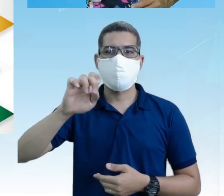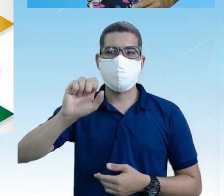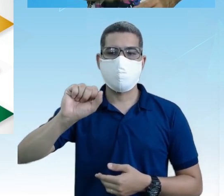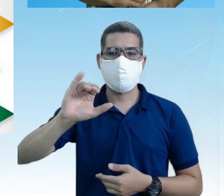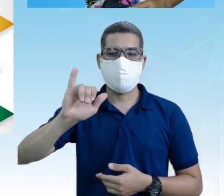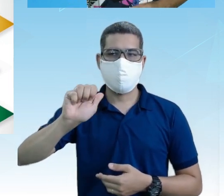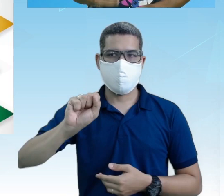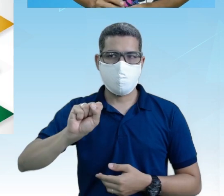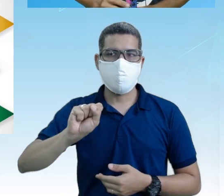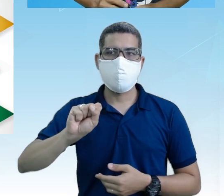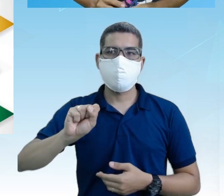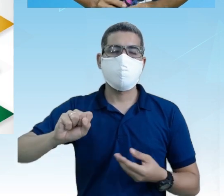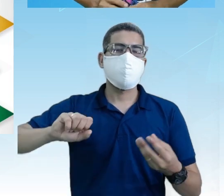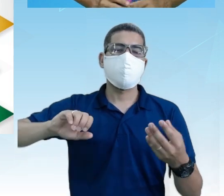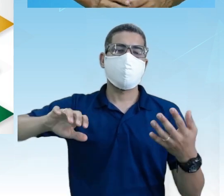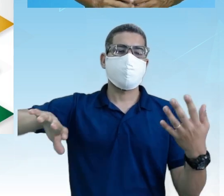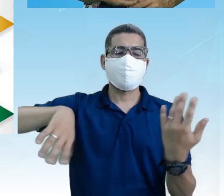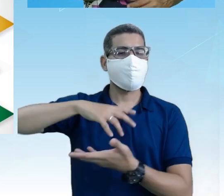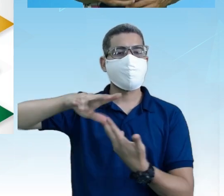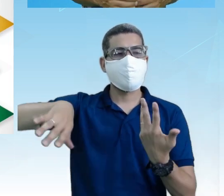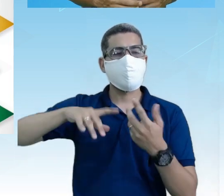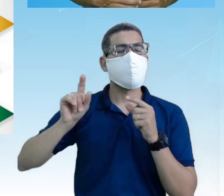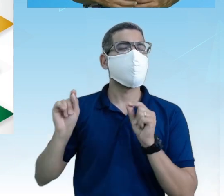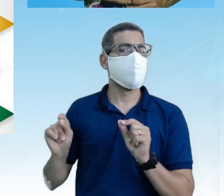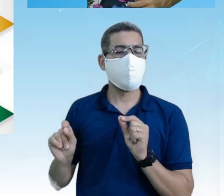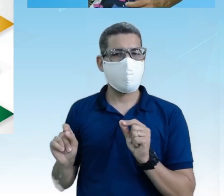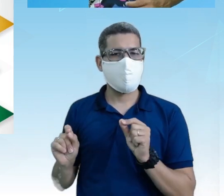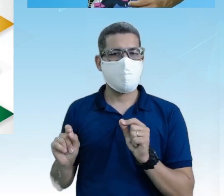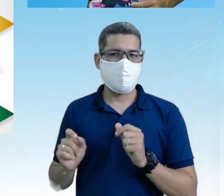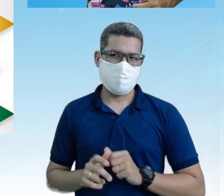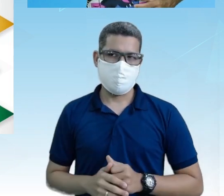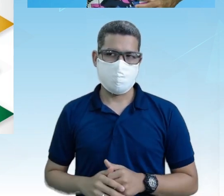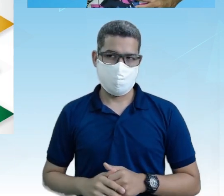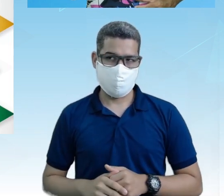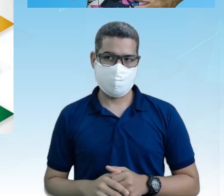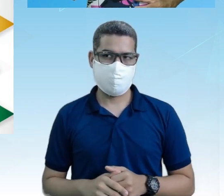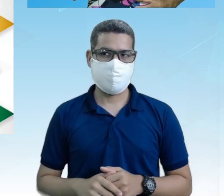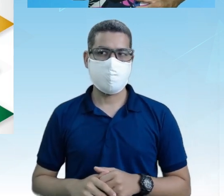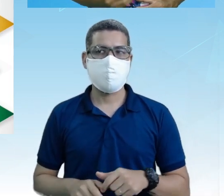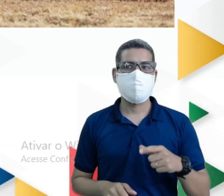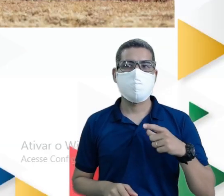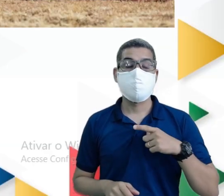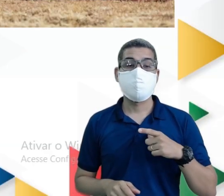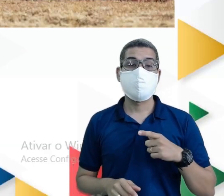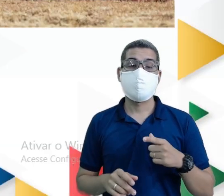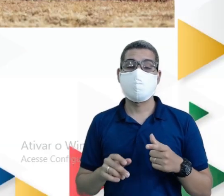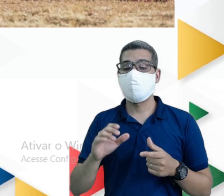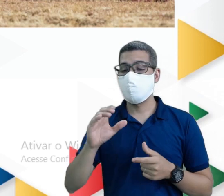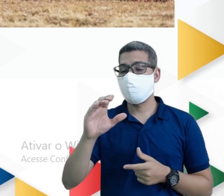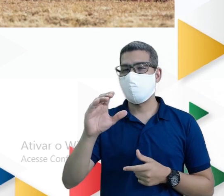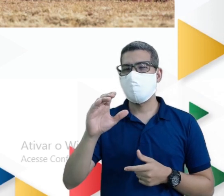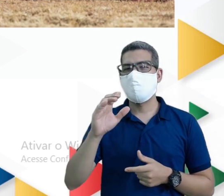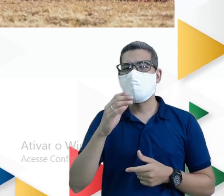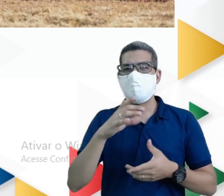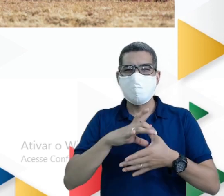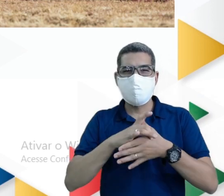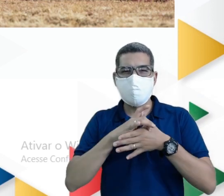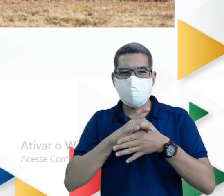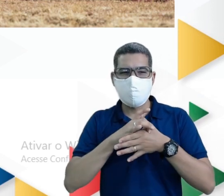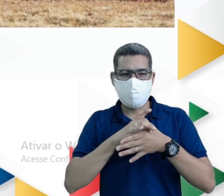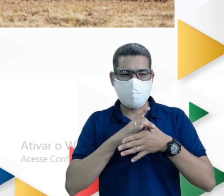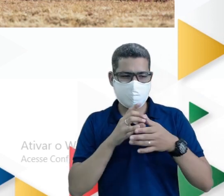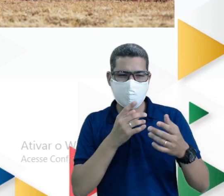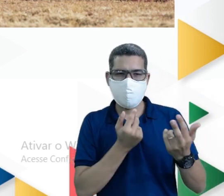são desarmônicas. Podemos observar a questão do canibalismo e da competição.